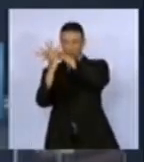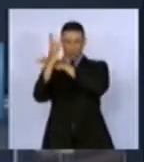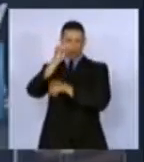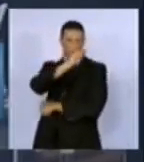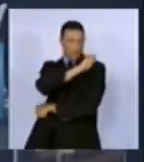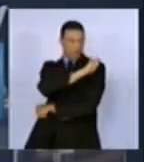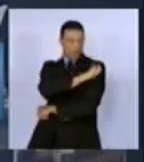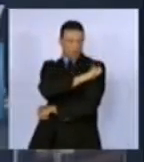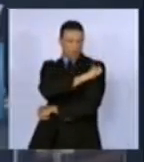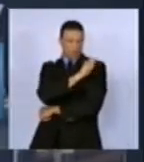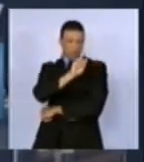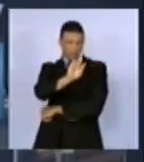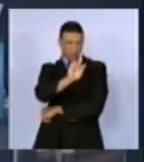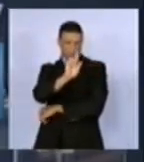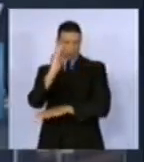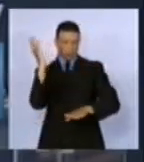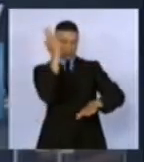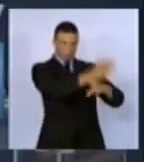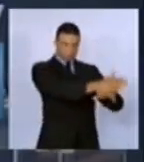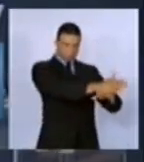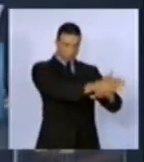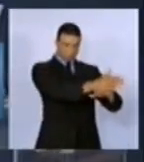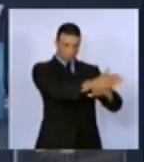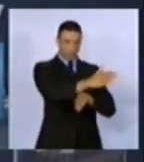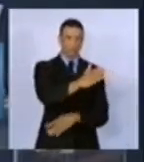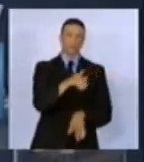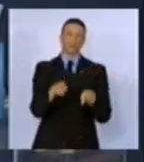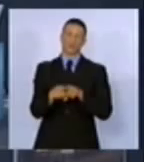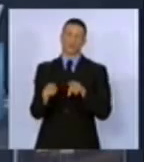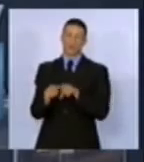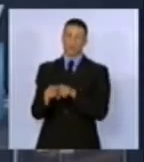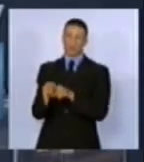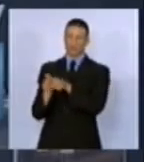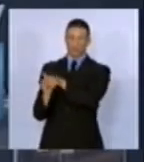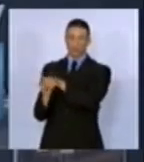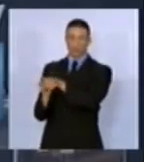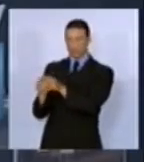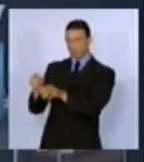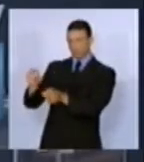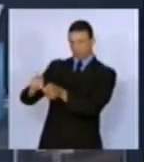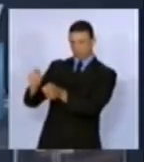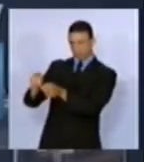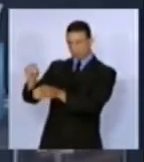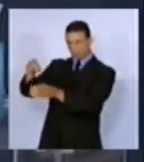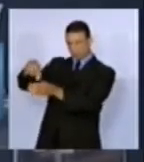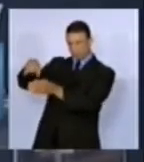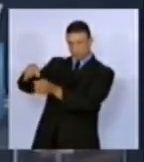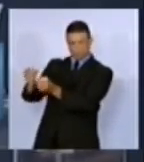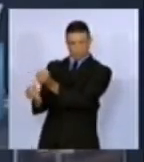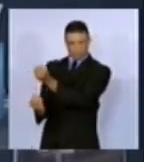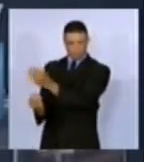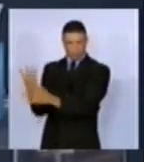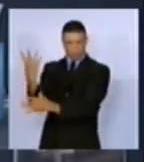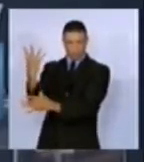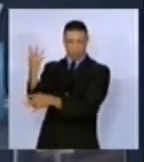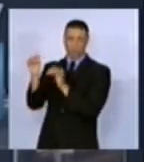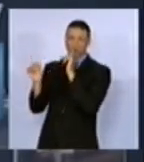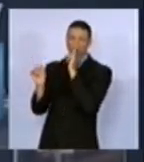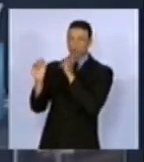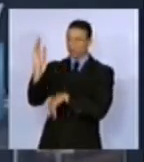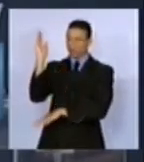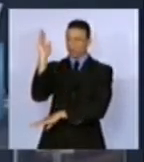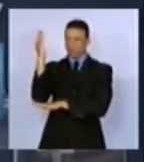gasolina nesse sentido e serem produzidos de forma sustentável Claro nesse sentido o etanol de cana de